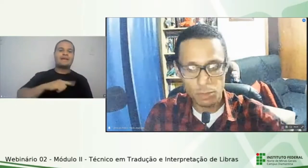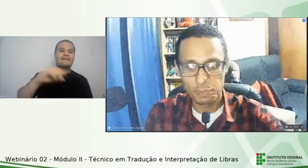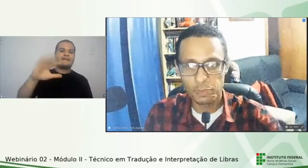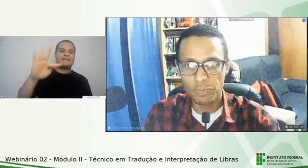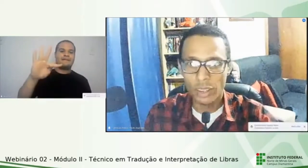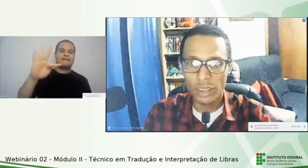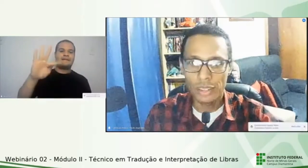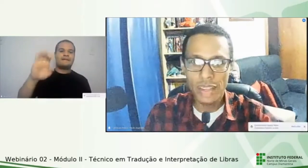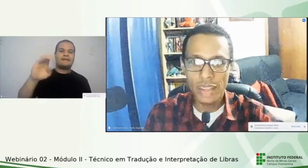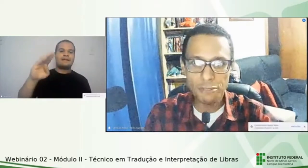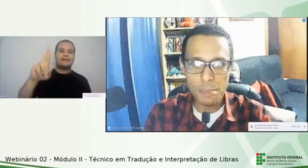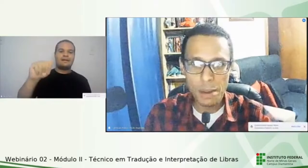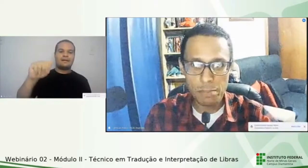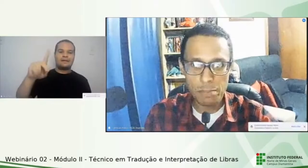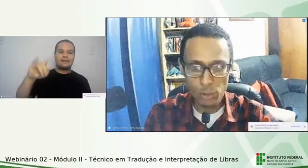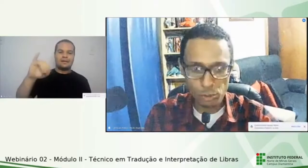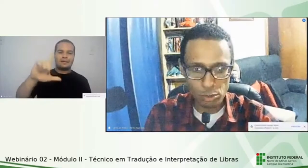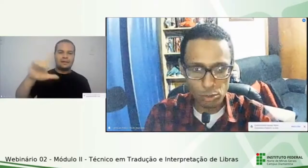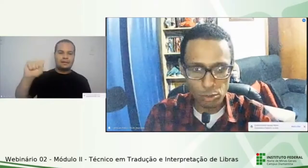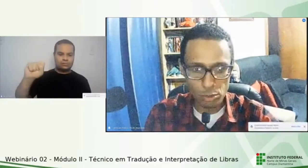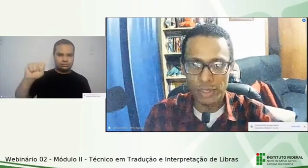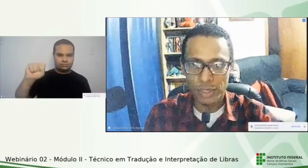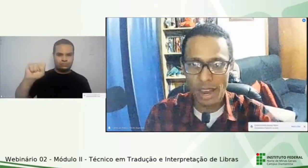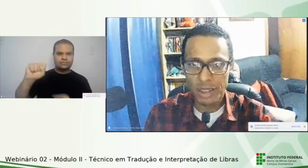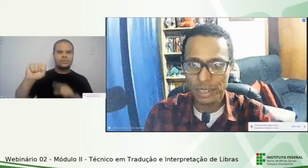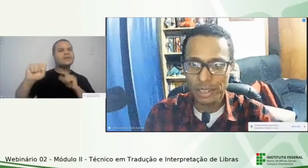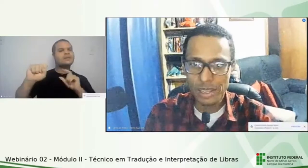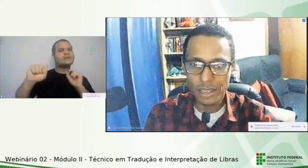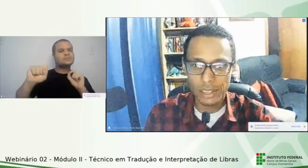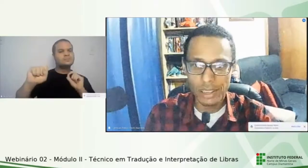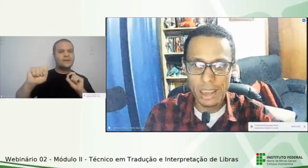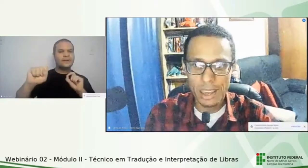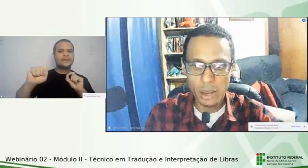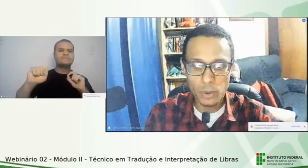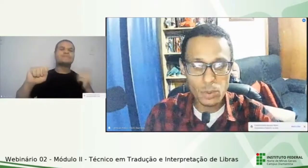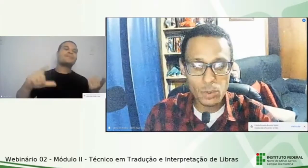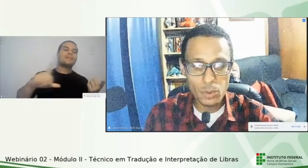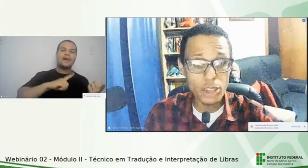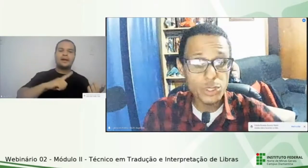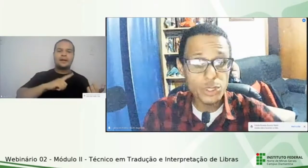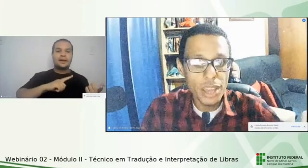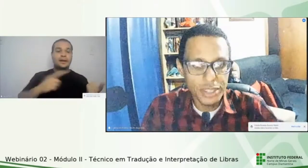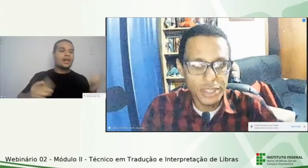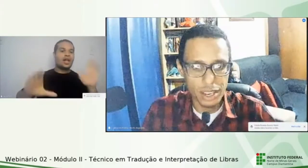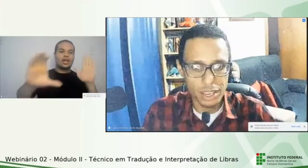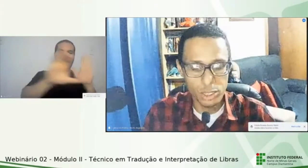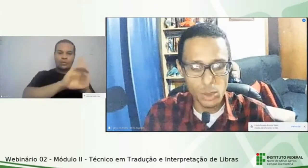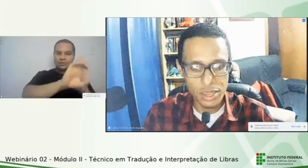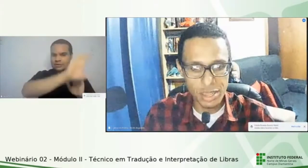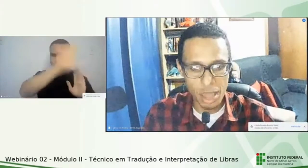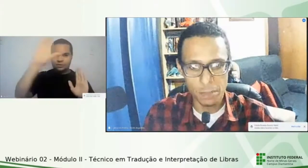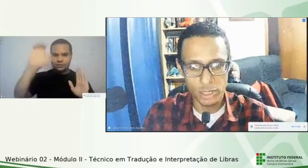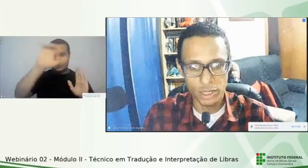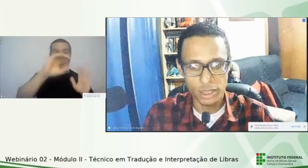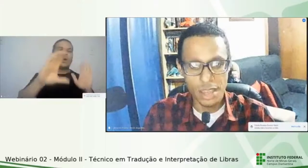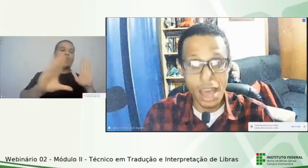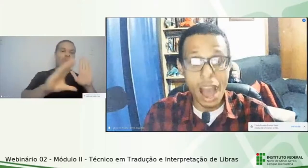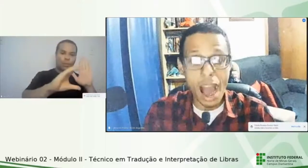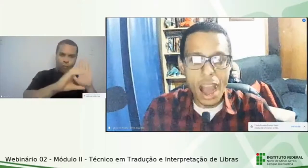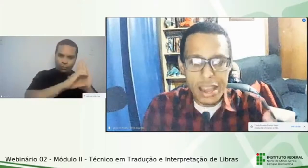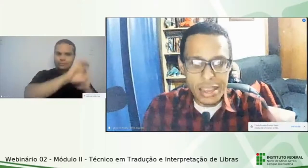FEBRAPILS. Na FEBRAPILS, traz ali o código de ética do